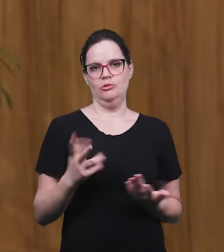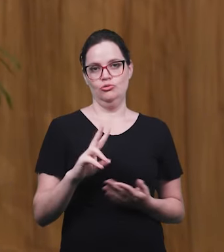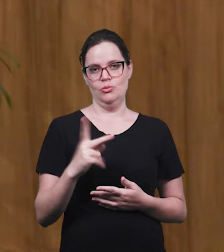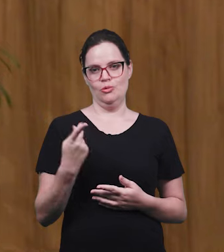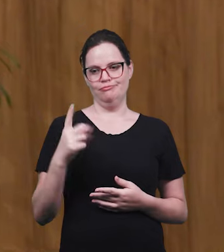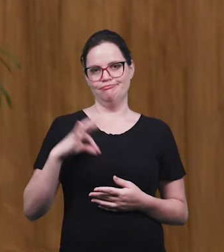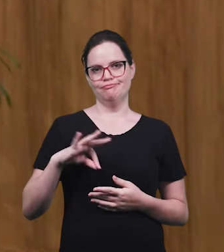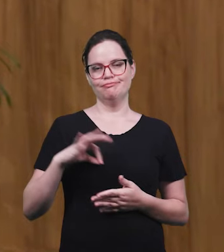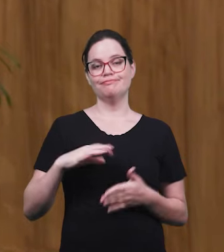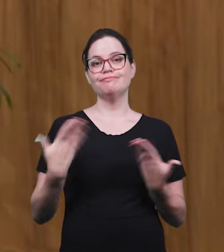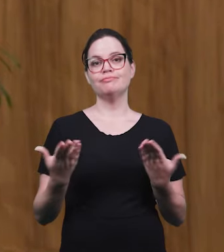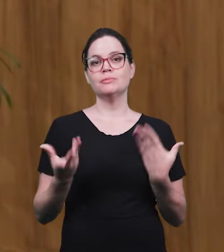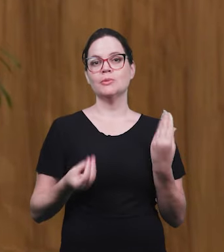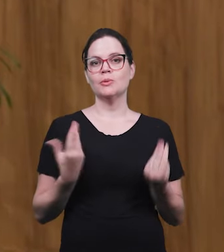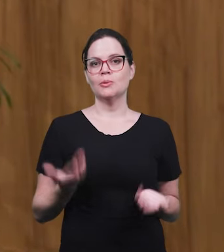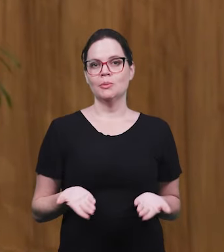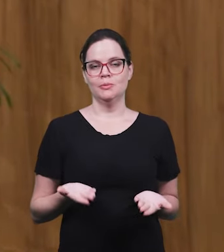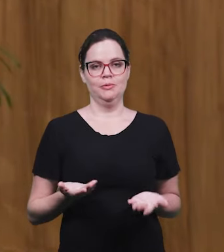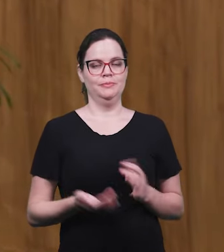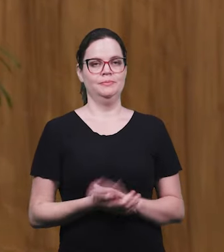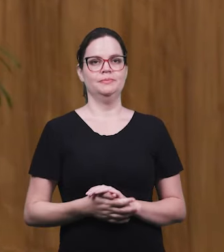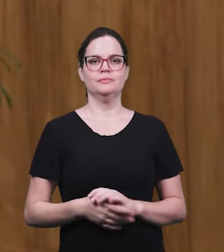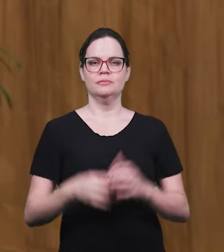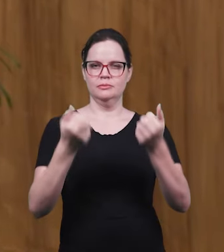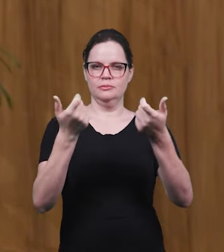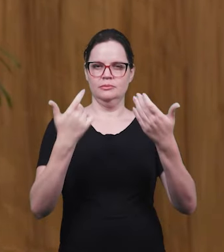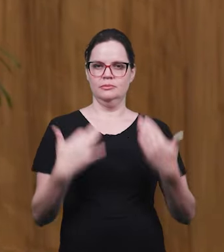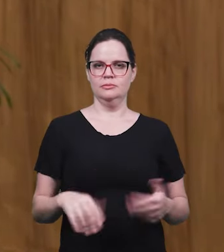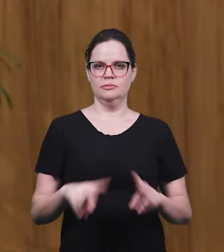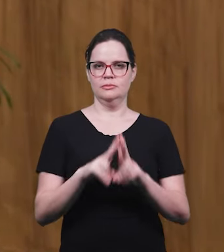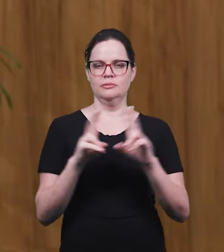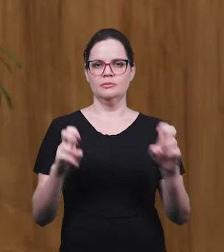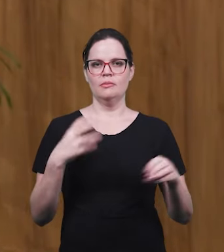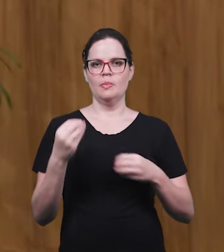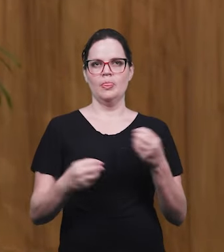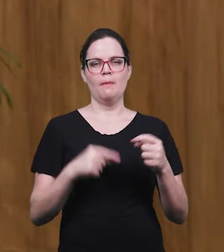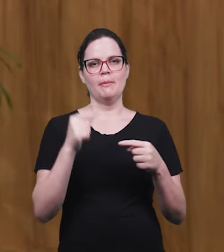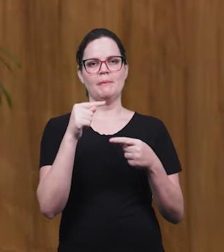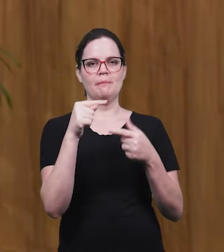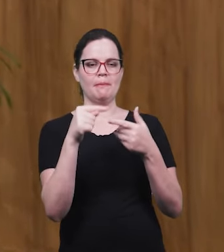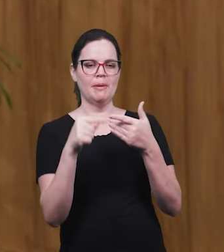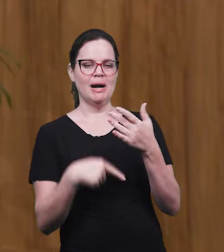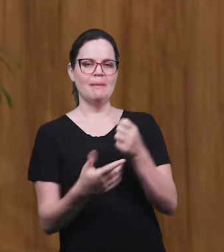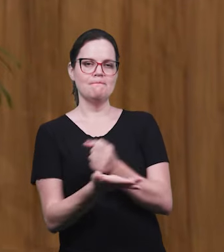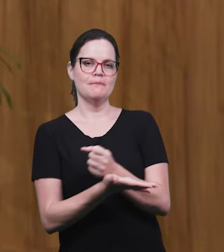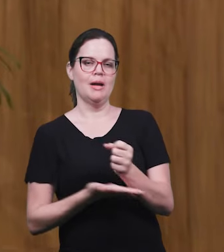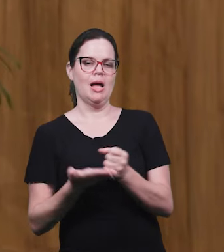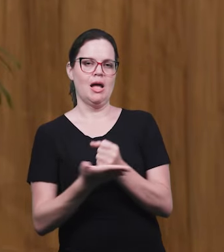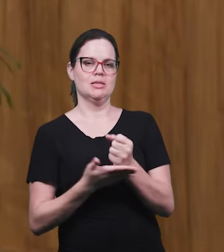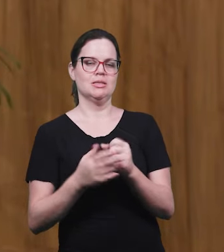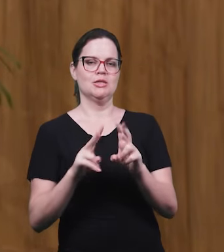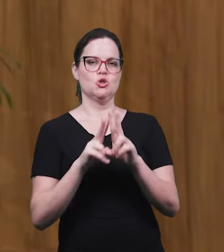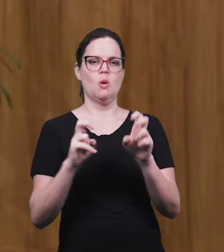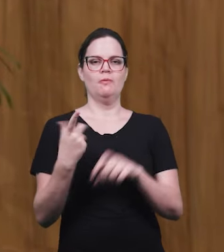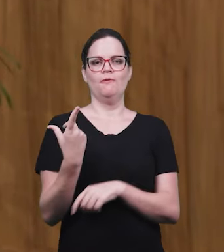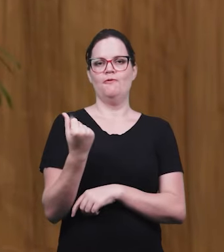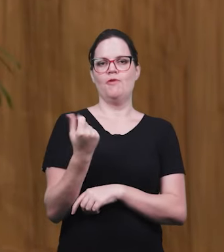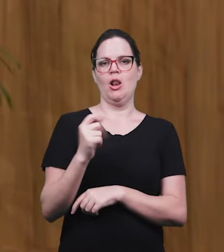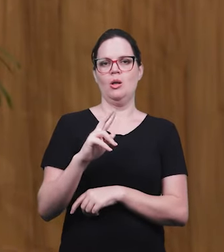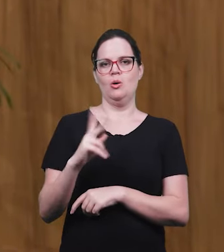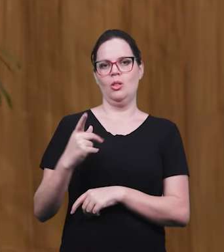serviços. Fala para nós um pouco acerca dos parâmetros, né, e quais valores